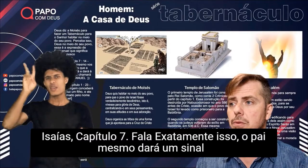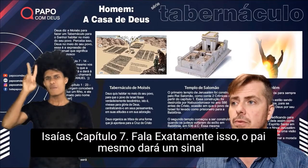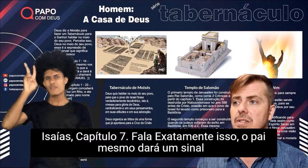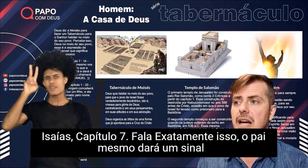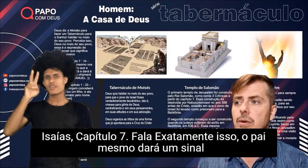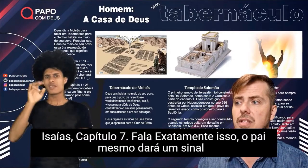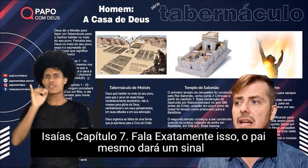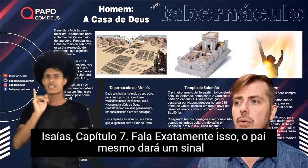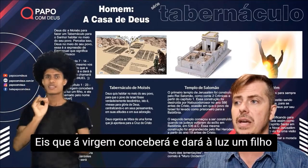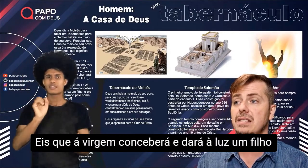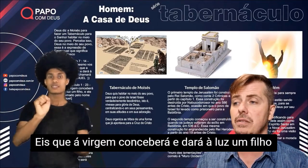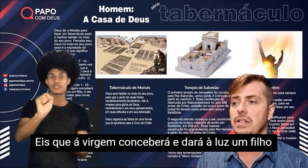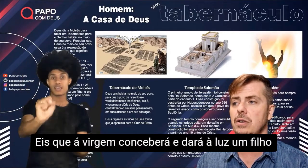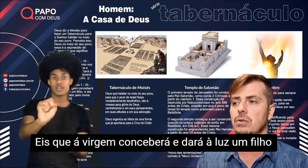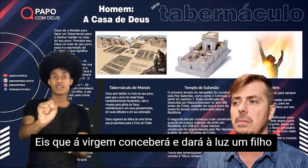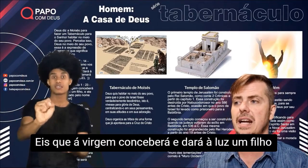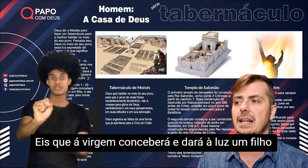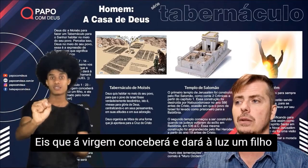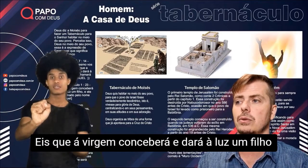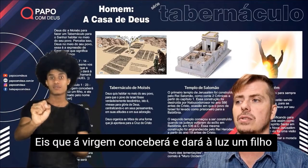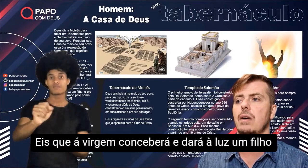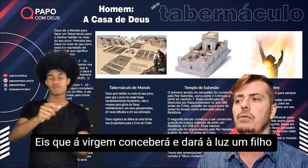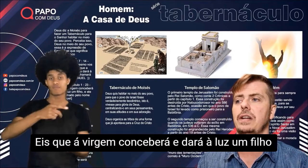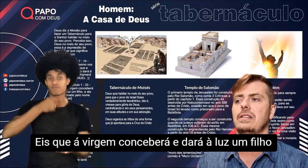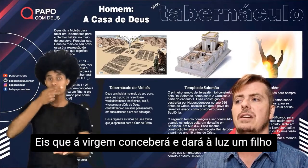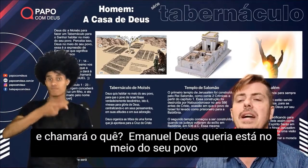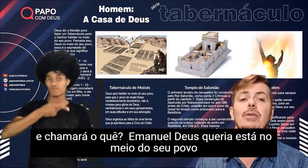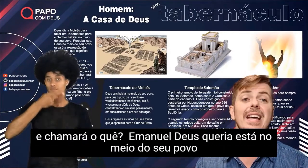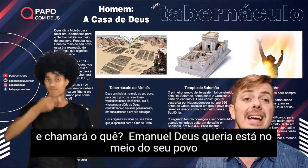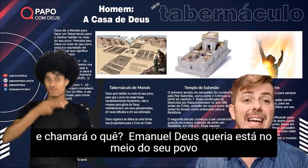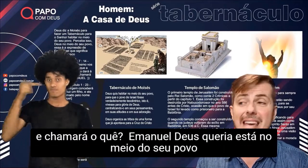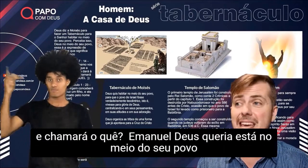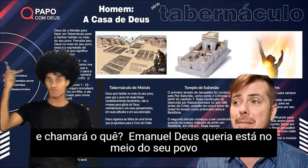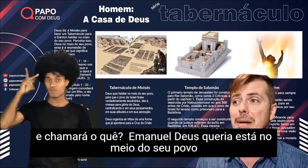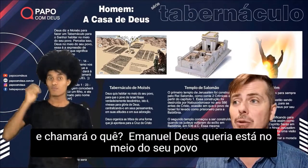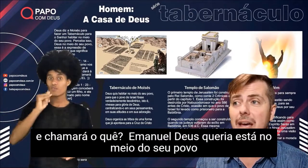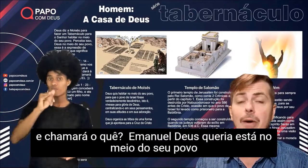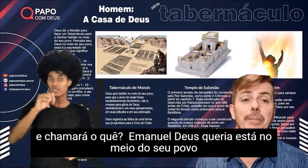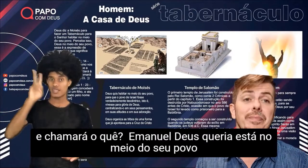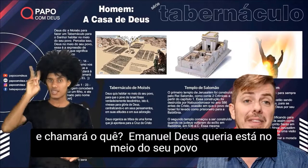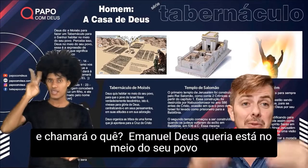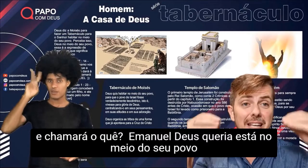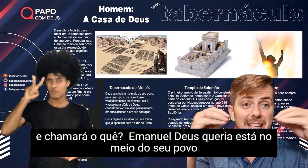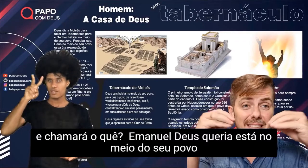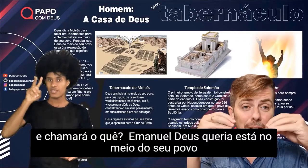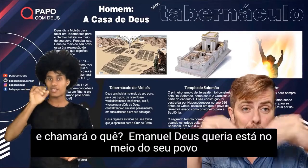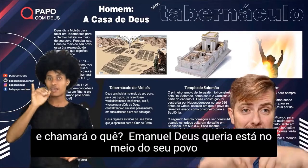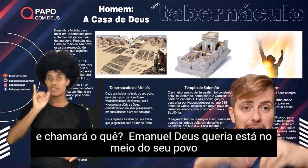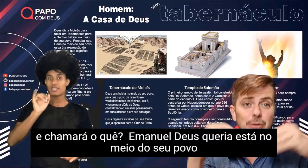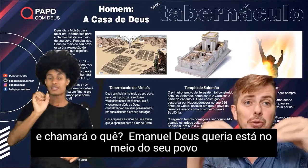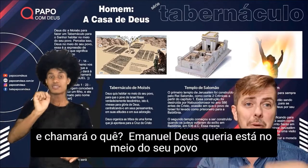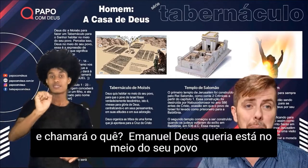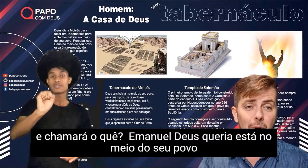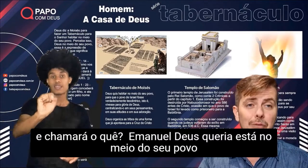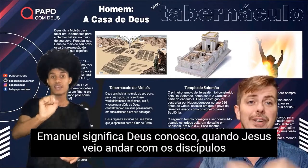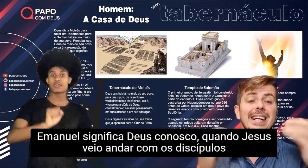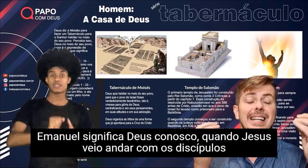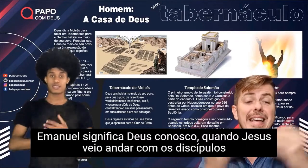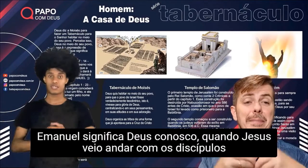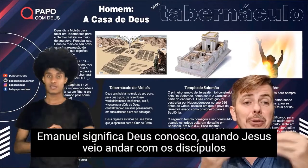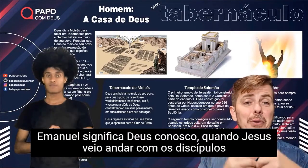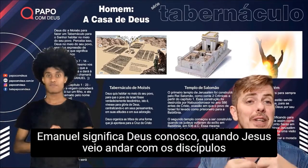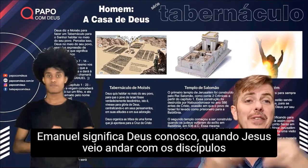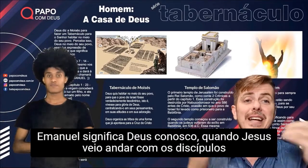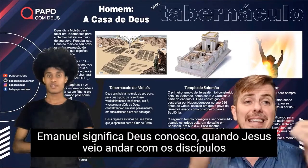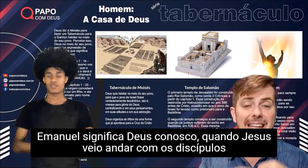Pai mesmo vos dará um sinal, eis que a Virgem conceberá e dará luz a um filho, e se chamará o quê? Emanuel. Deus queria estar no meio do seu povo.